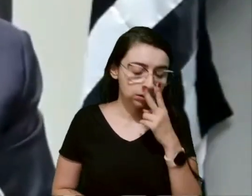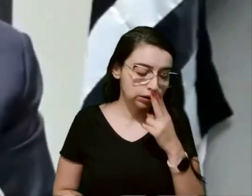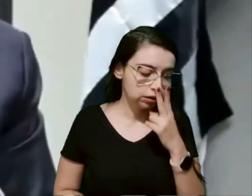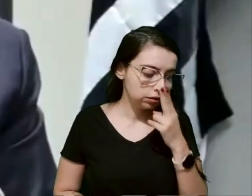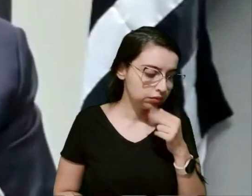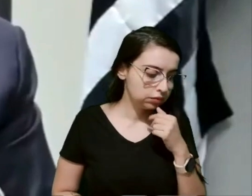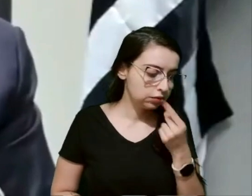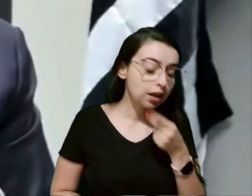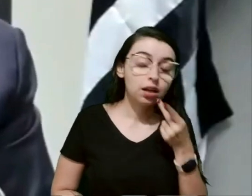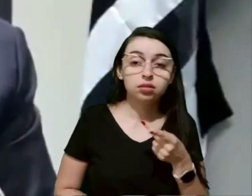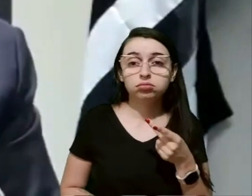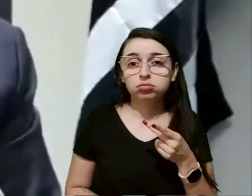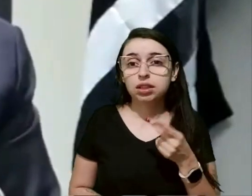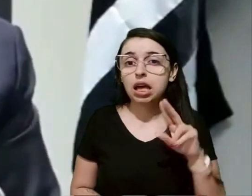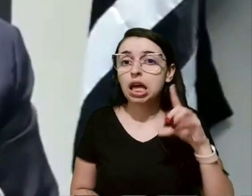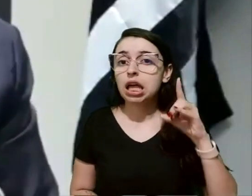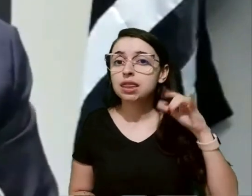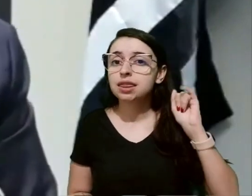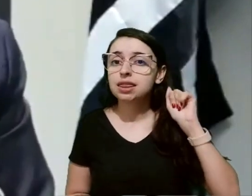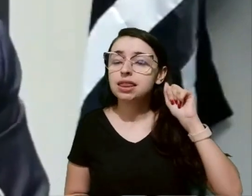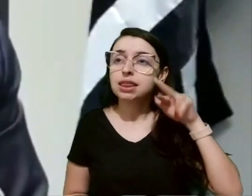parece ele é dramático, mas